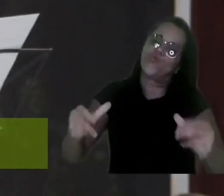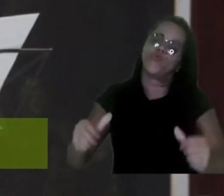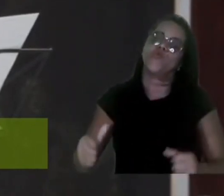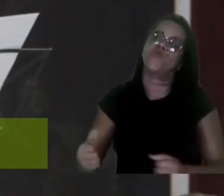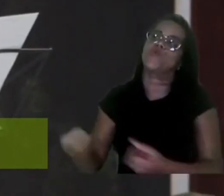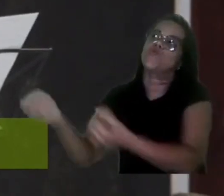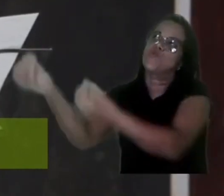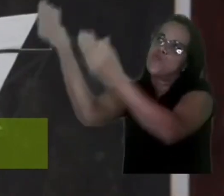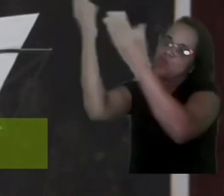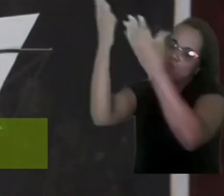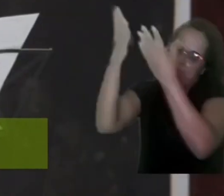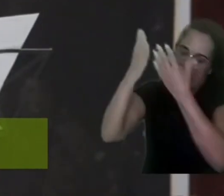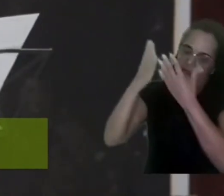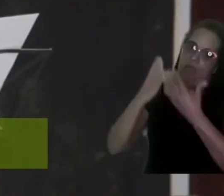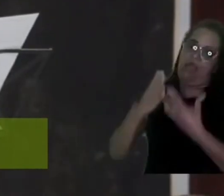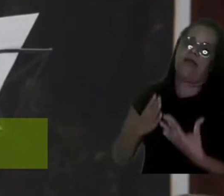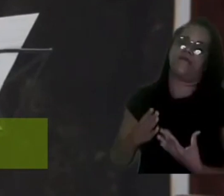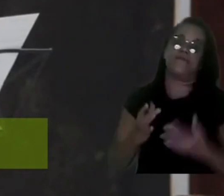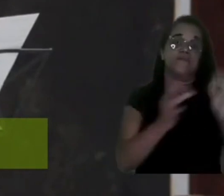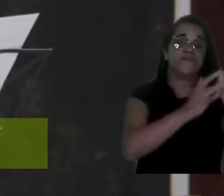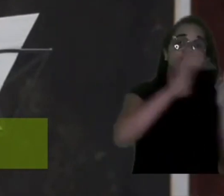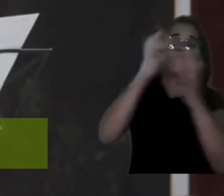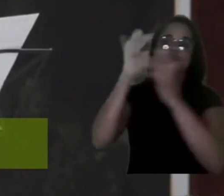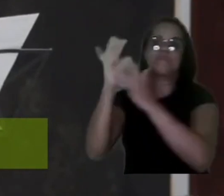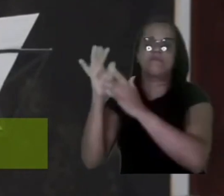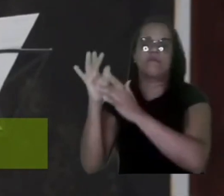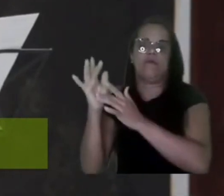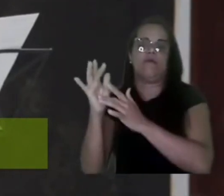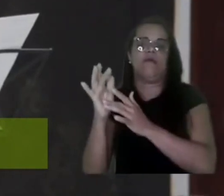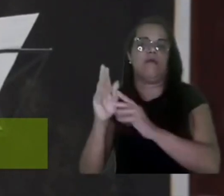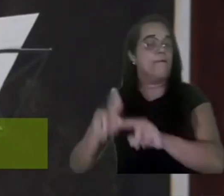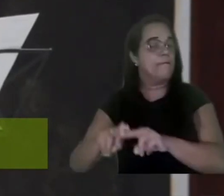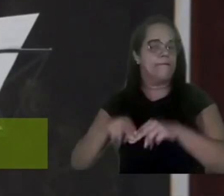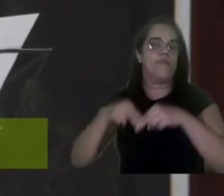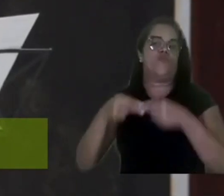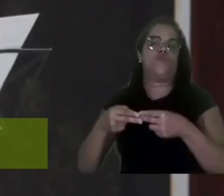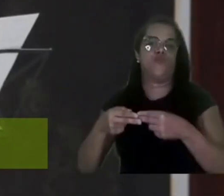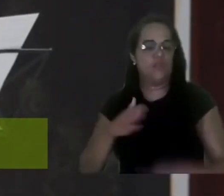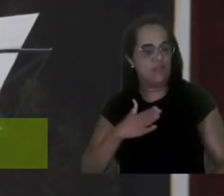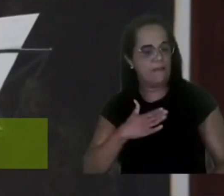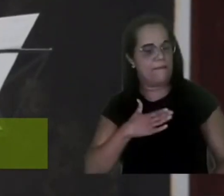dá. Jesus Cristo é o motivo da minha